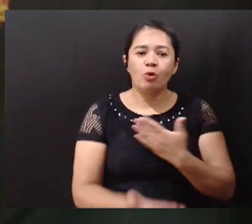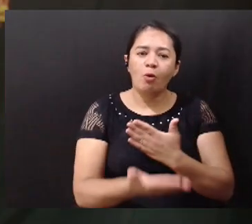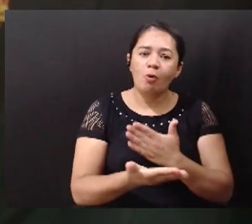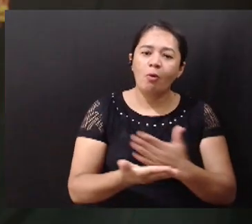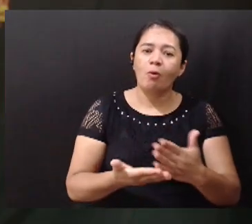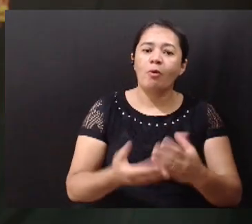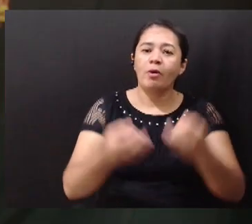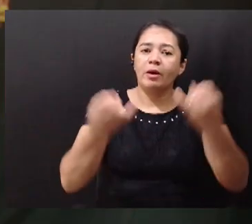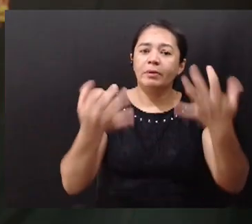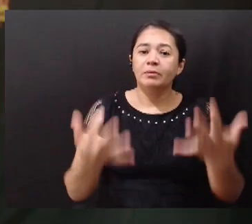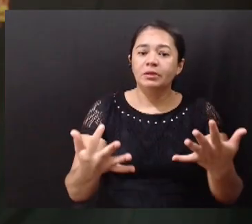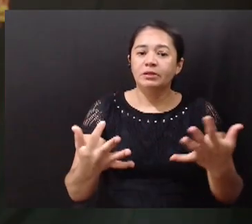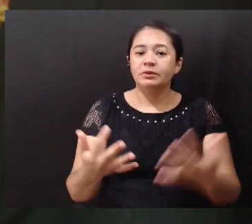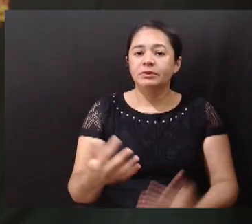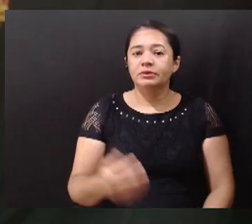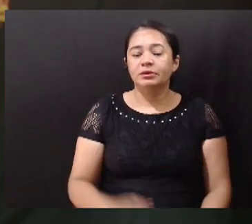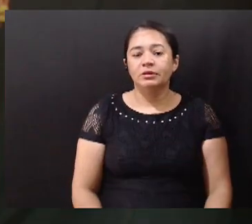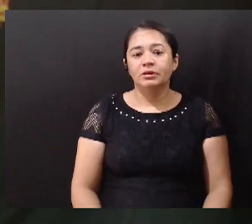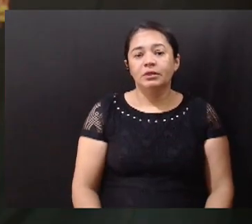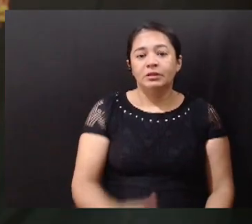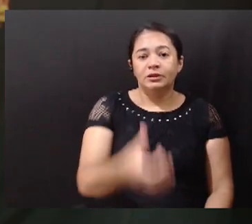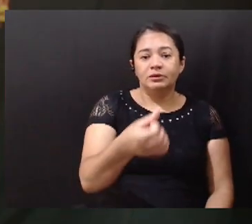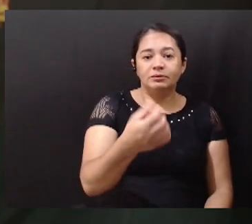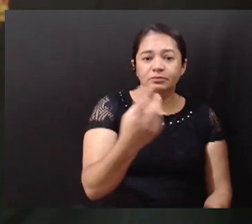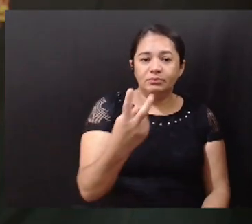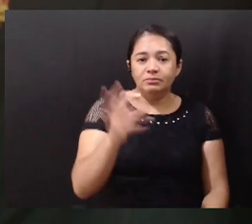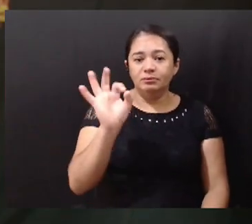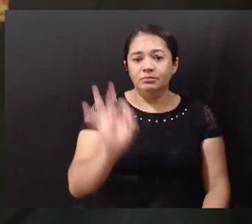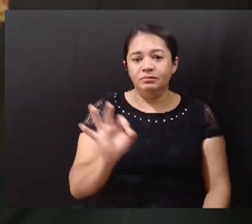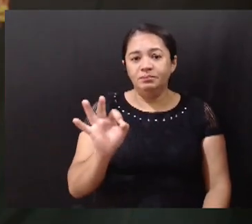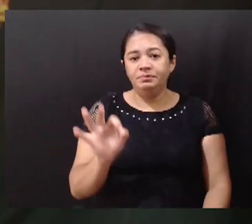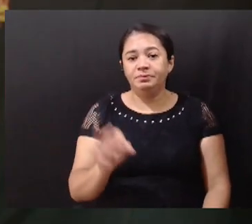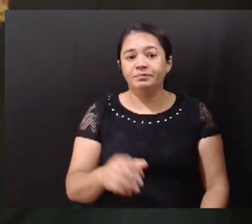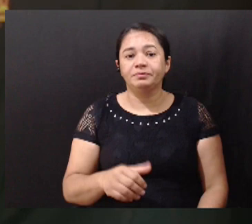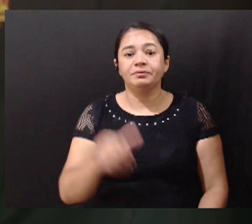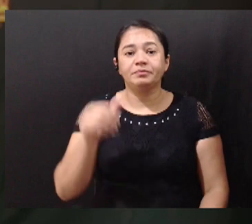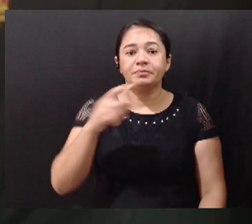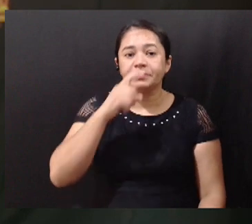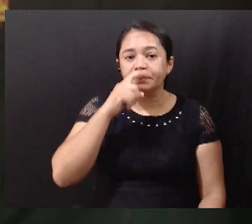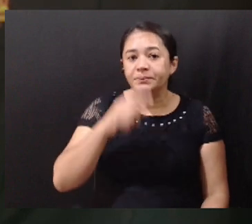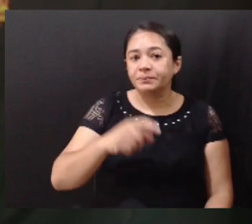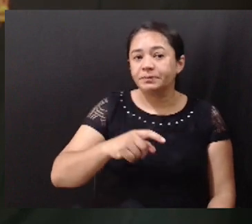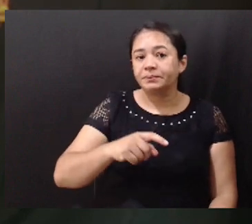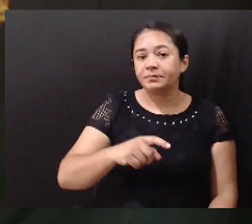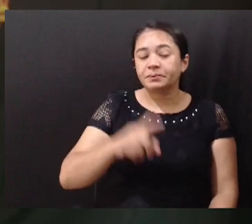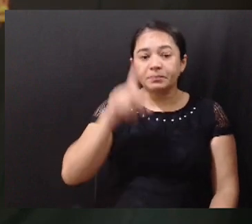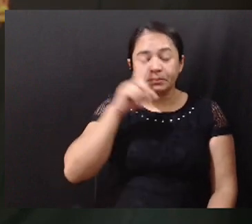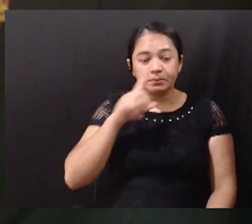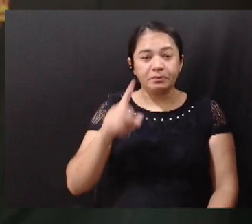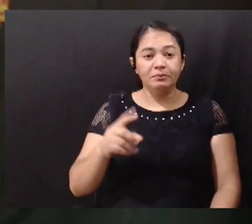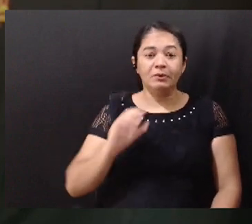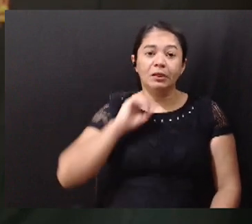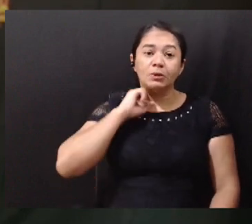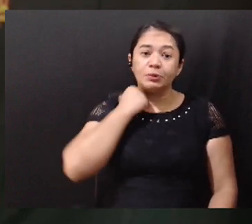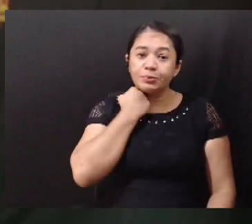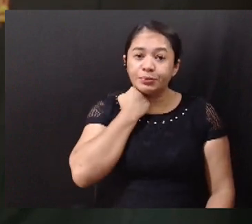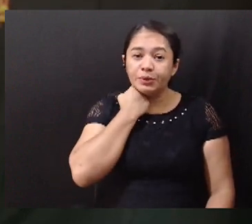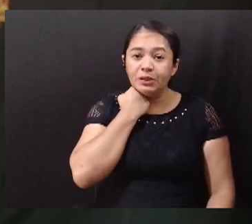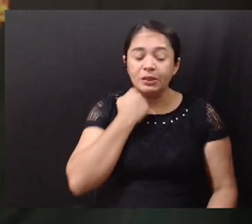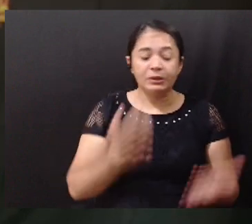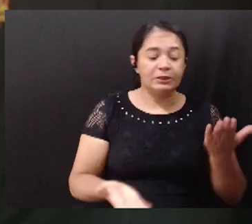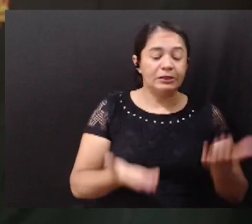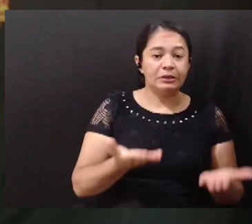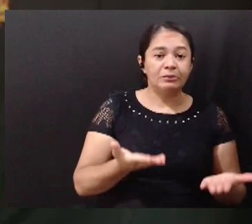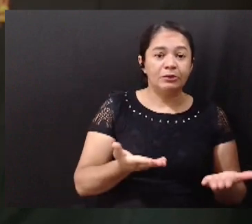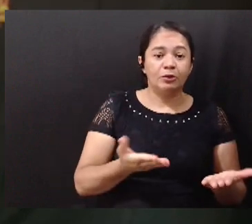Vanessa. Vanessa, 62% dos pais consideram estressante esse equilíbrio entre trabalho e filhos